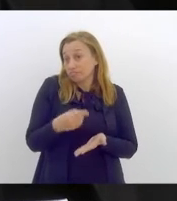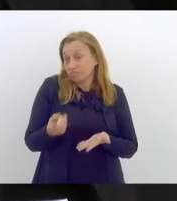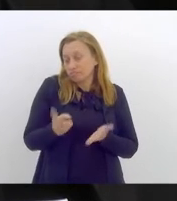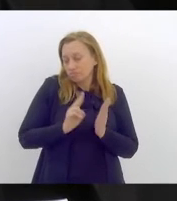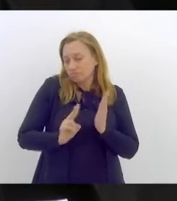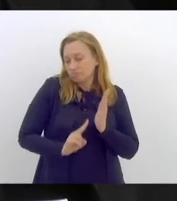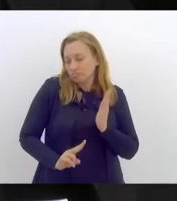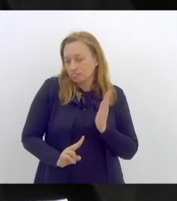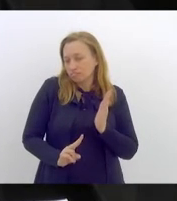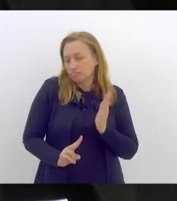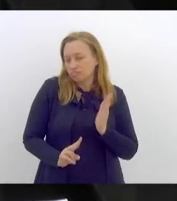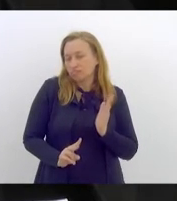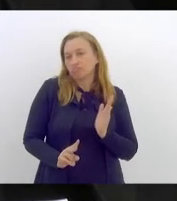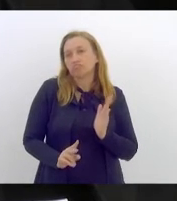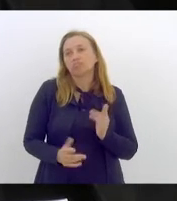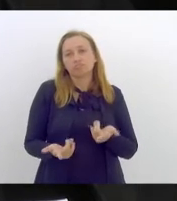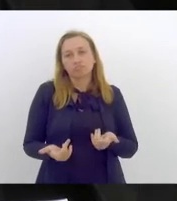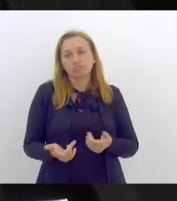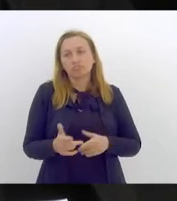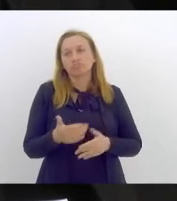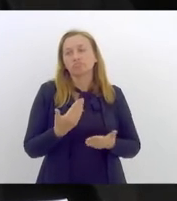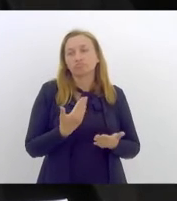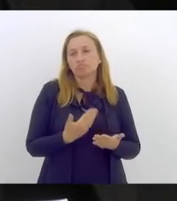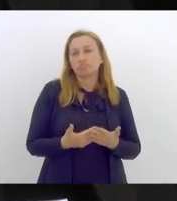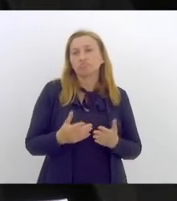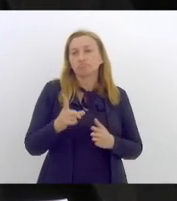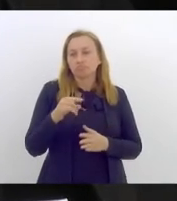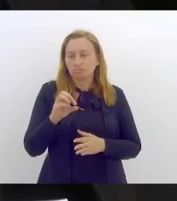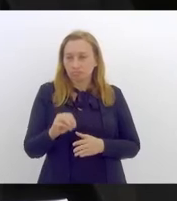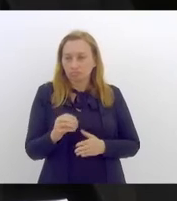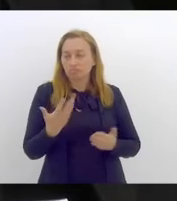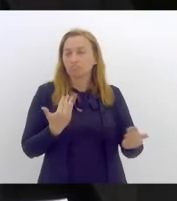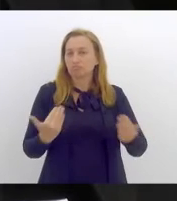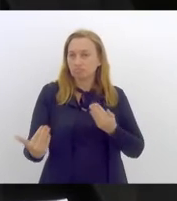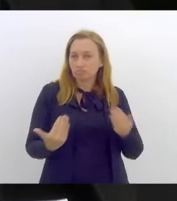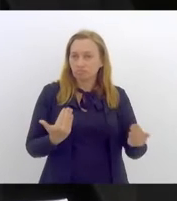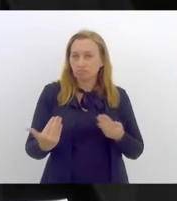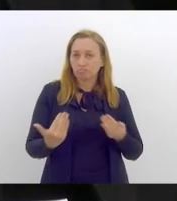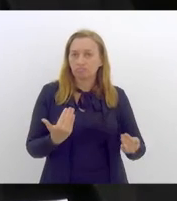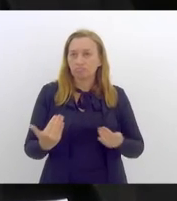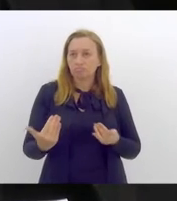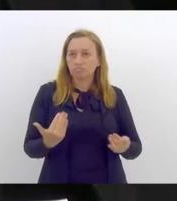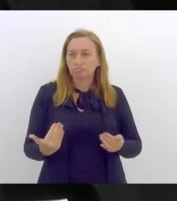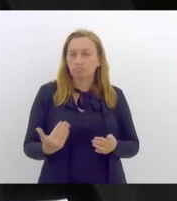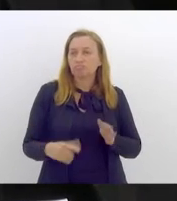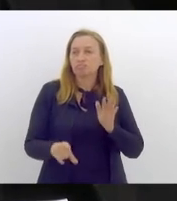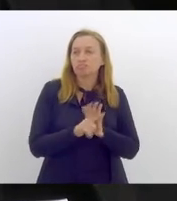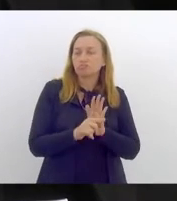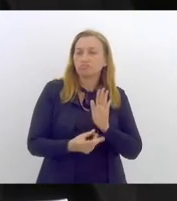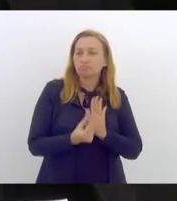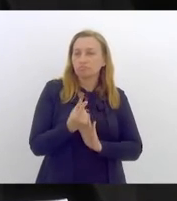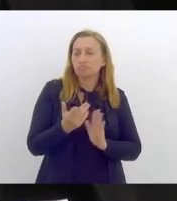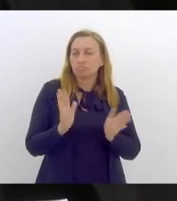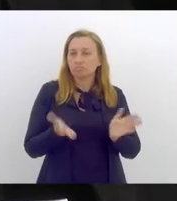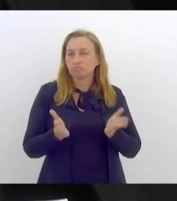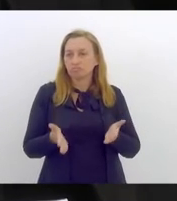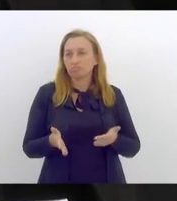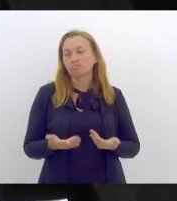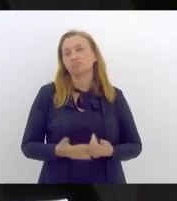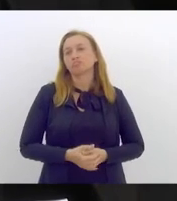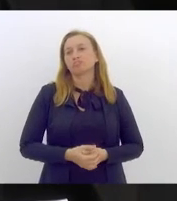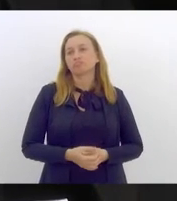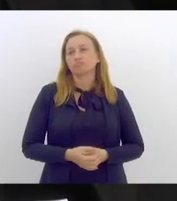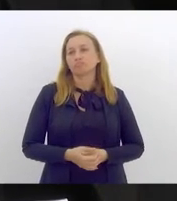Lendo, decompondo os programas de trabalho, os códigos de despesa, comparando com a lei orçamentária em vigor. Eu queria aqui